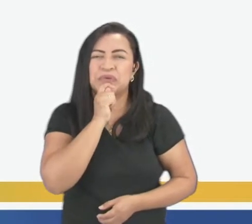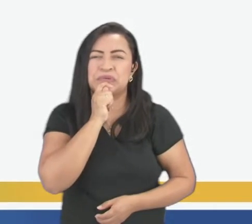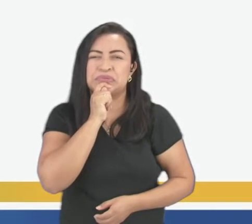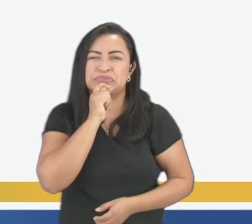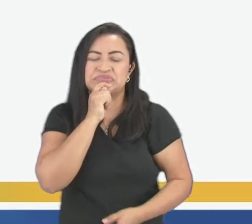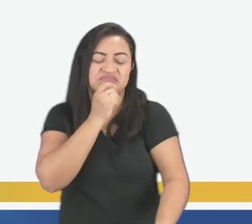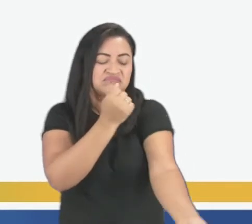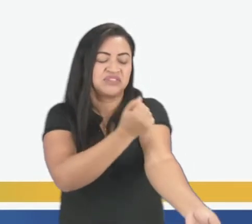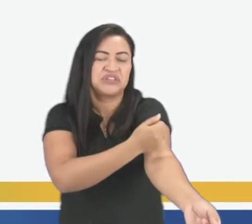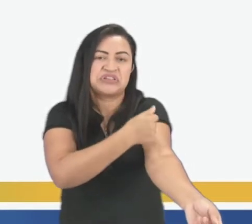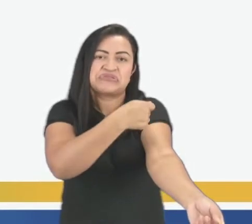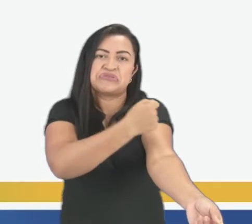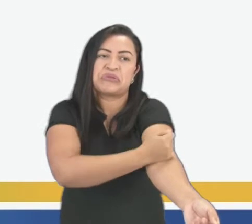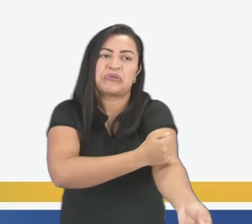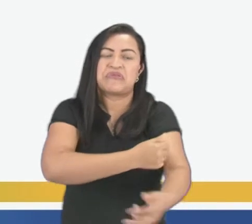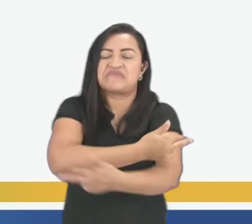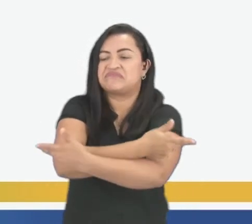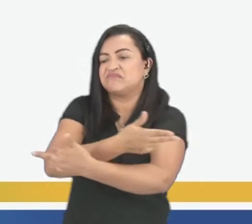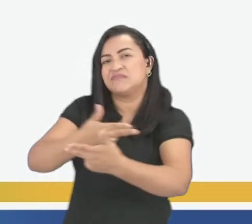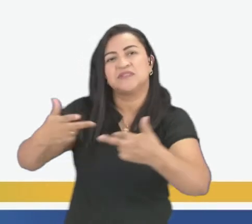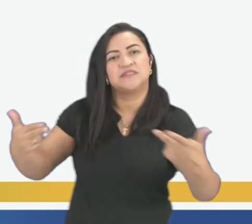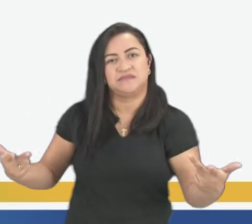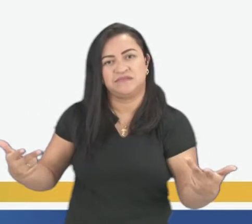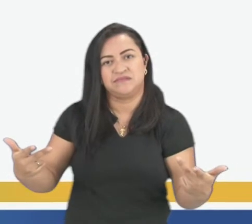considerado inafiançável,